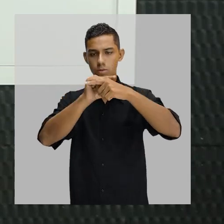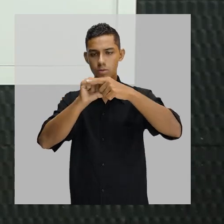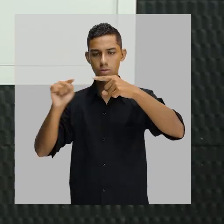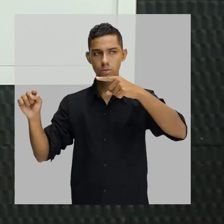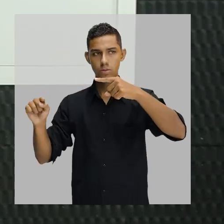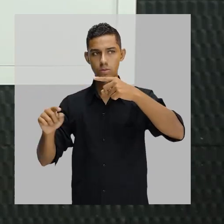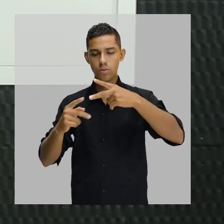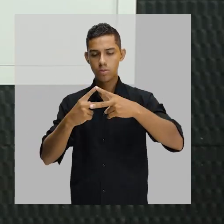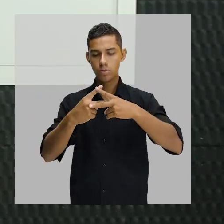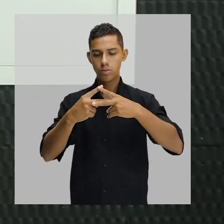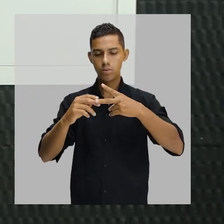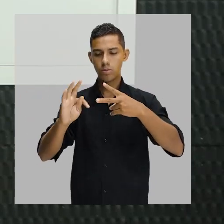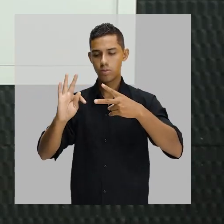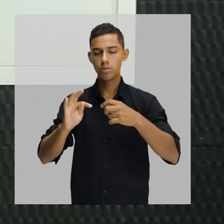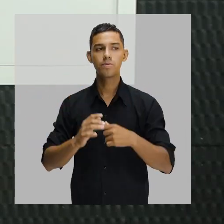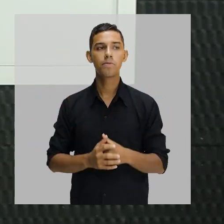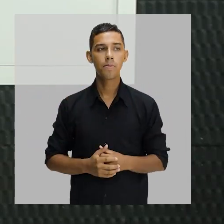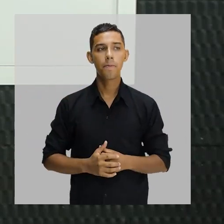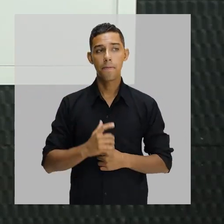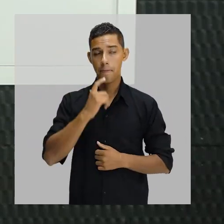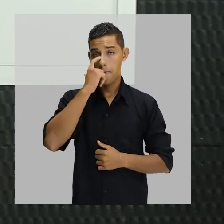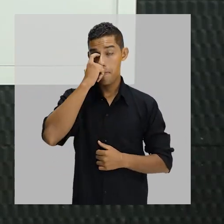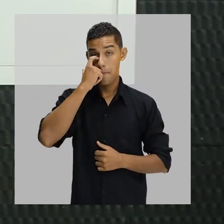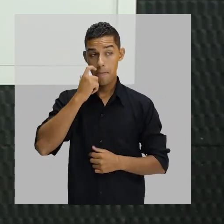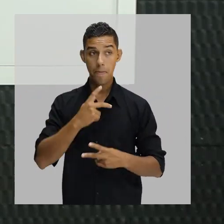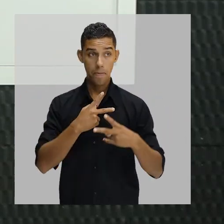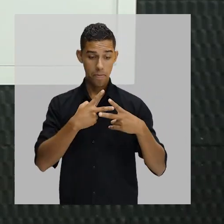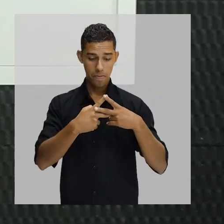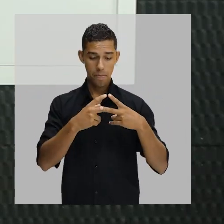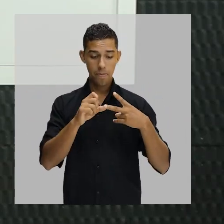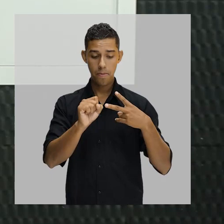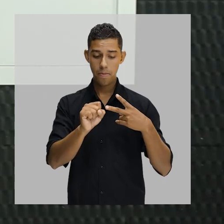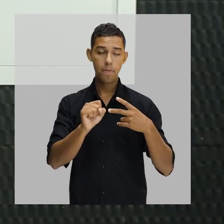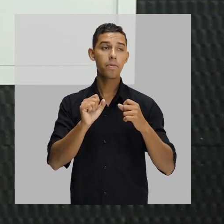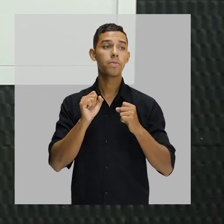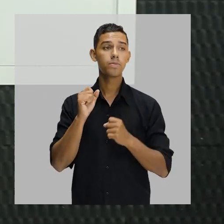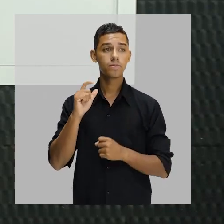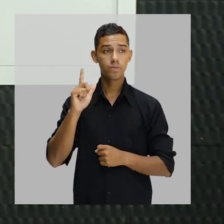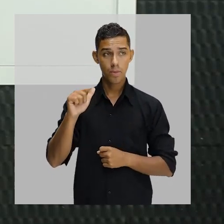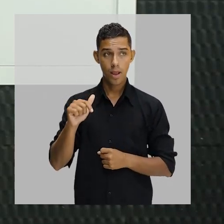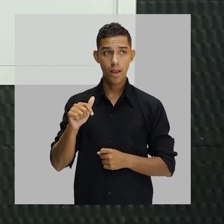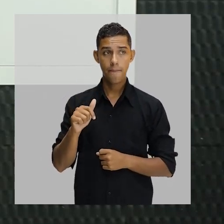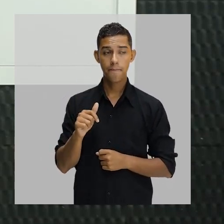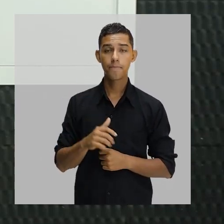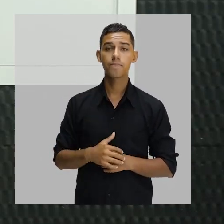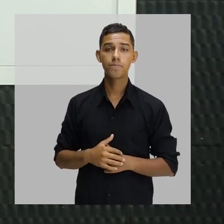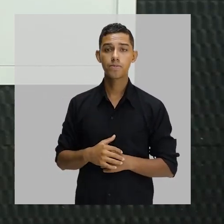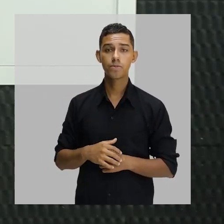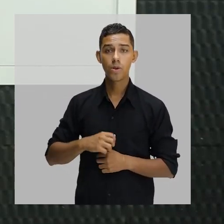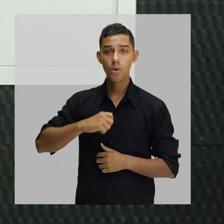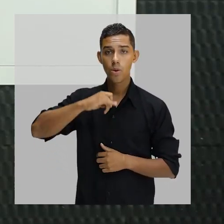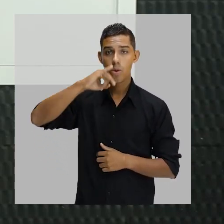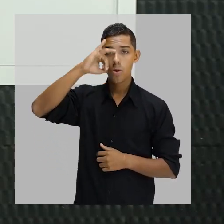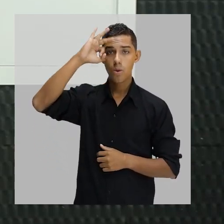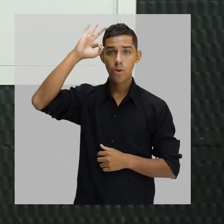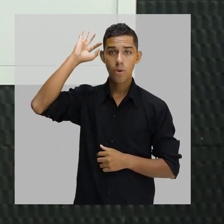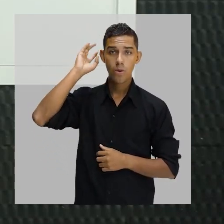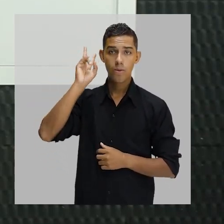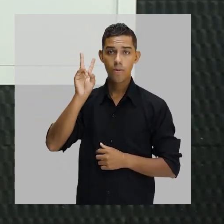o espaço, que é o ΔS, ele pode ser, ó, ele é, né, a velocidade